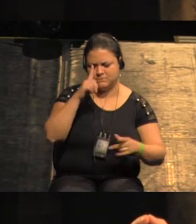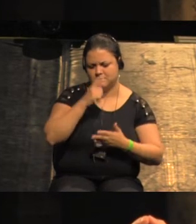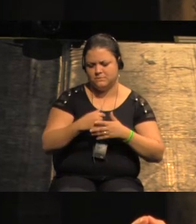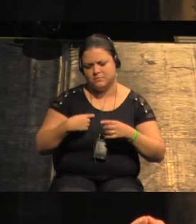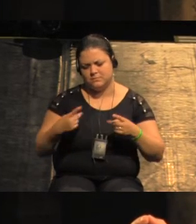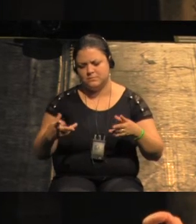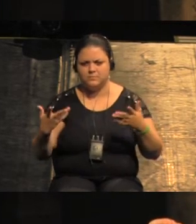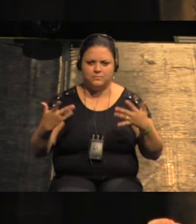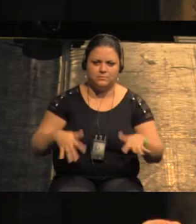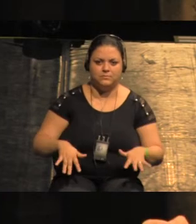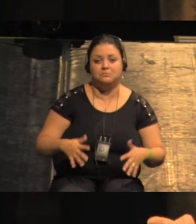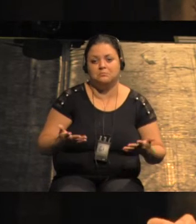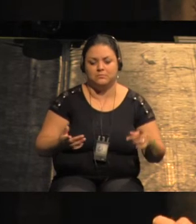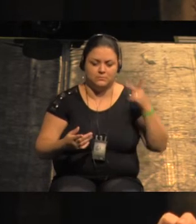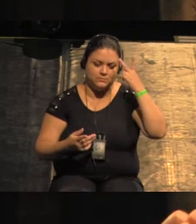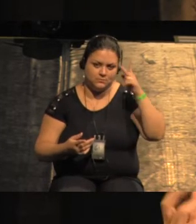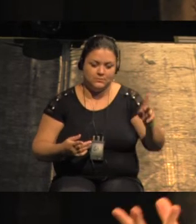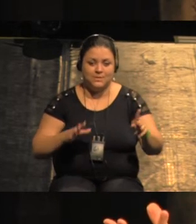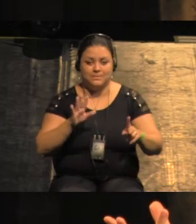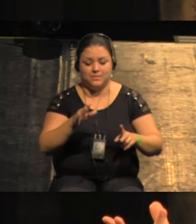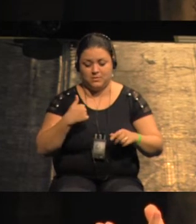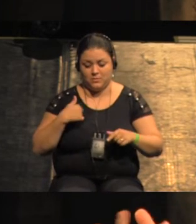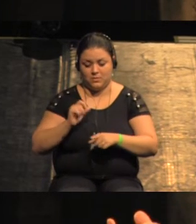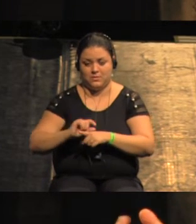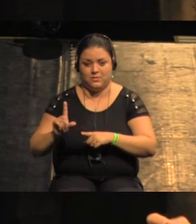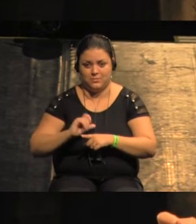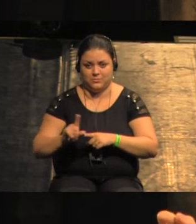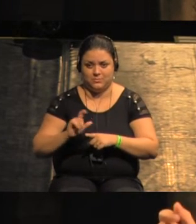ou não. O locador, ele tem uma pressão para sair, né,